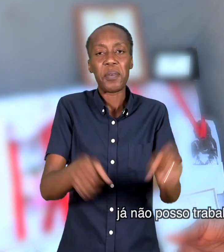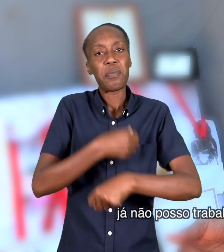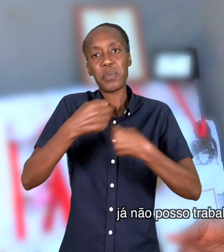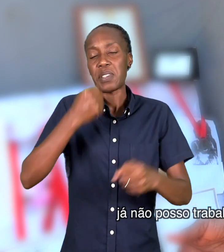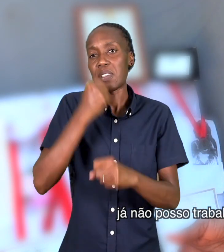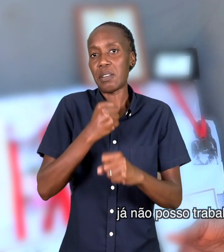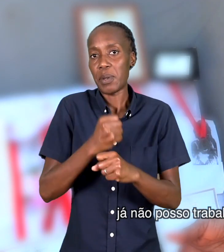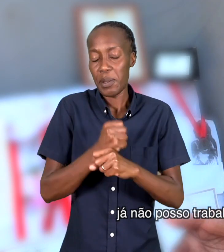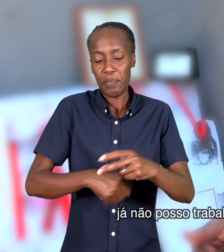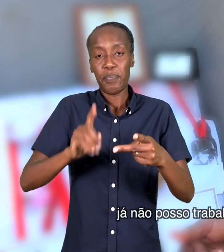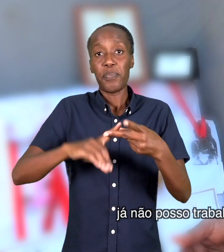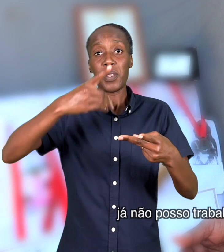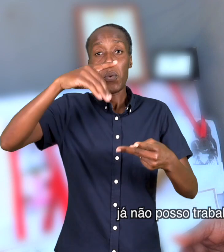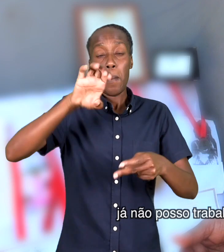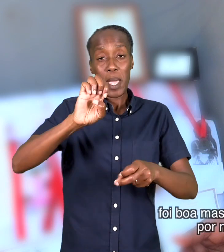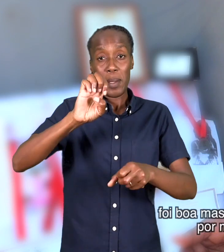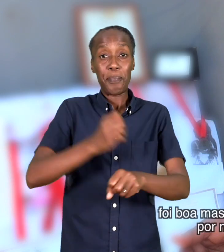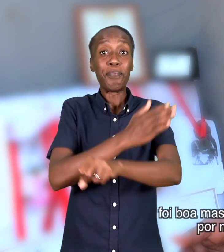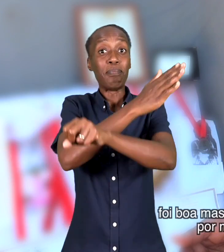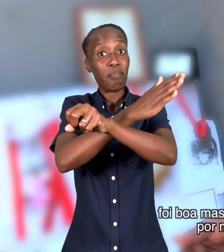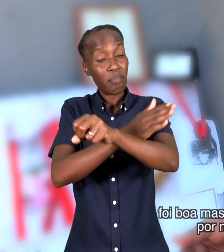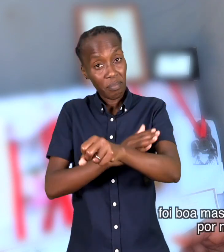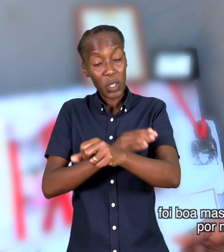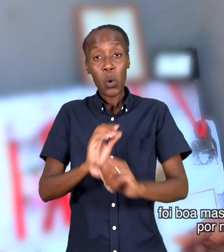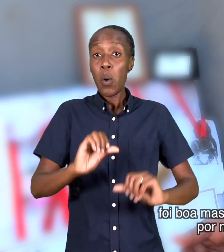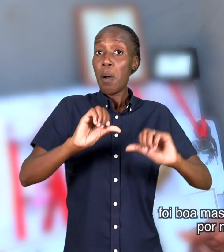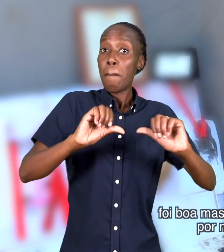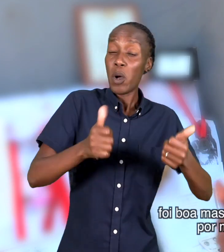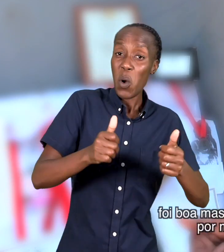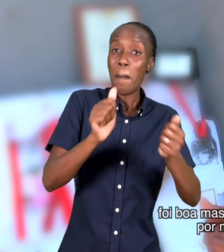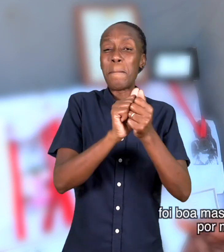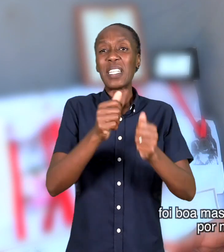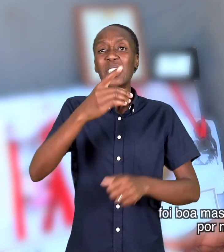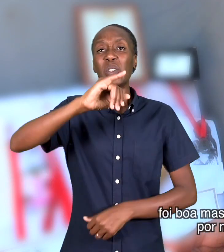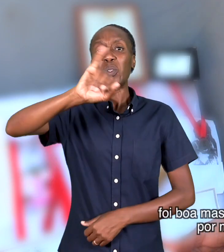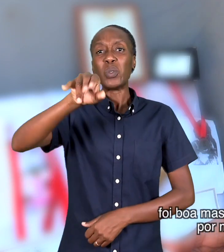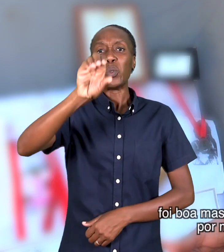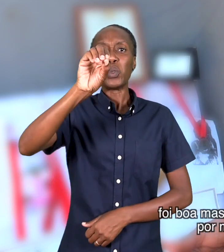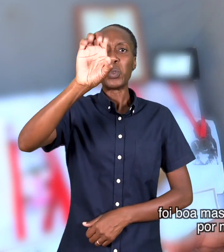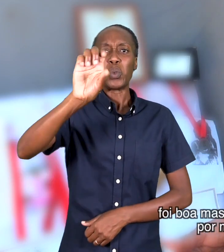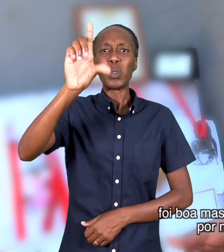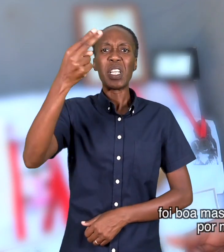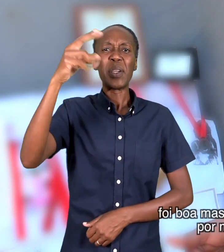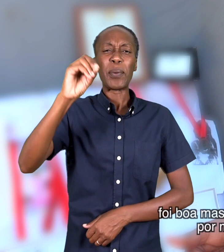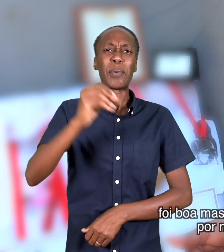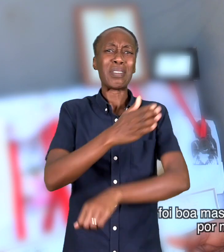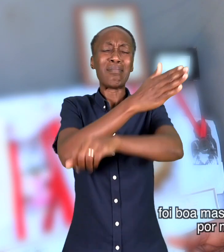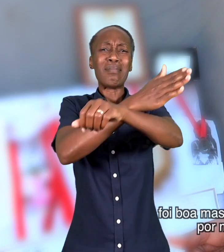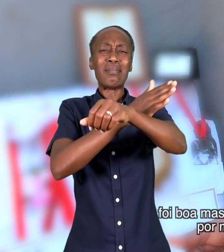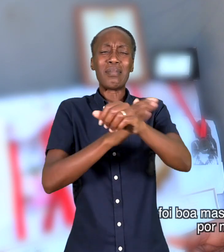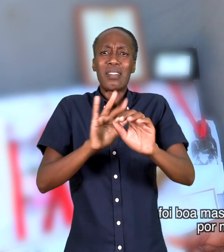Porque também, digo, a amputação foi boa, mas se amputaram por cima do joelho. E aí,